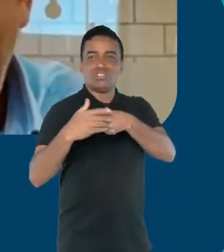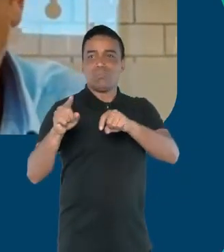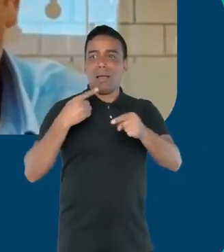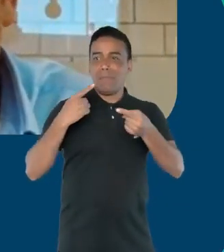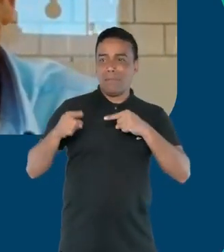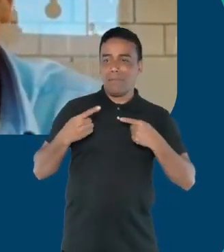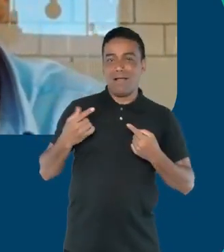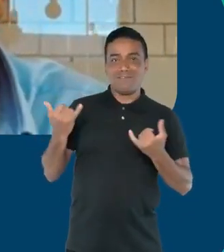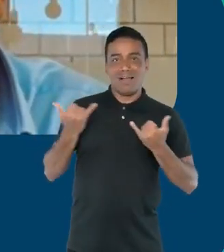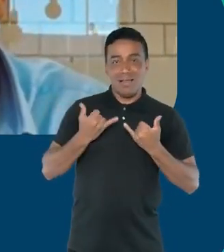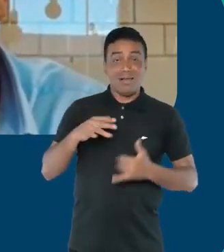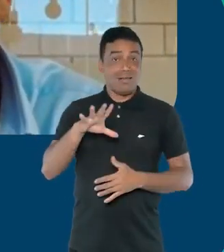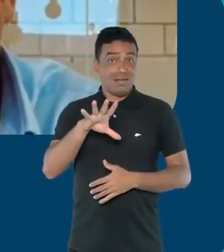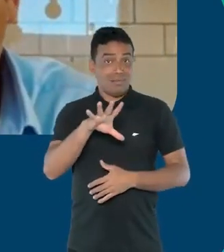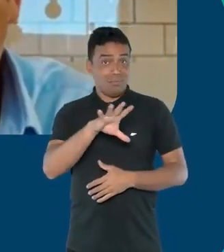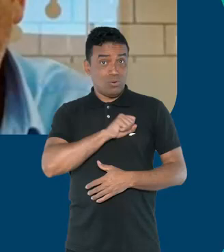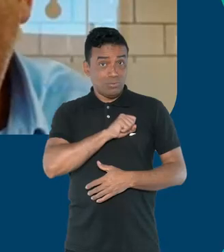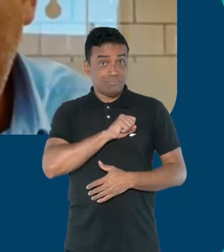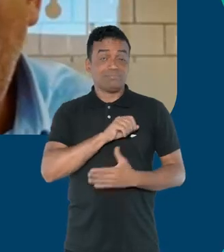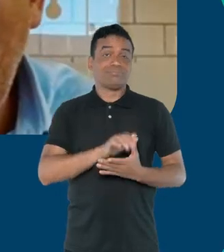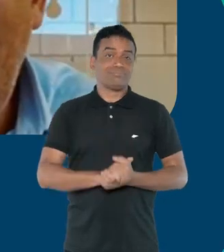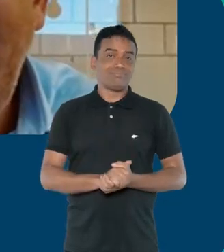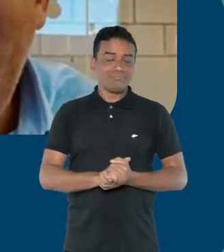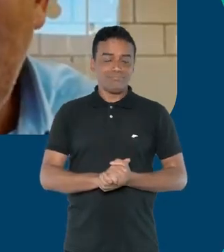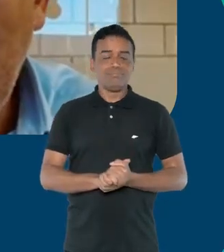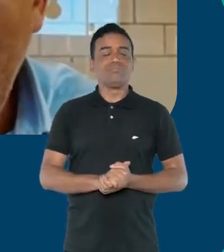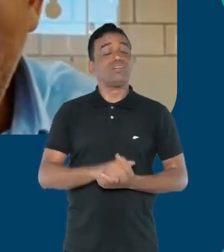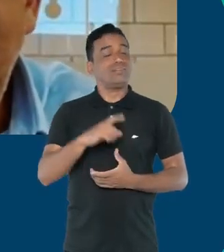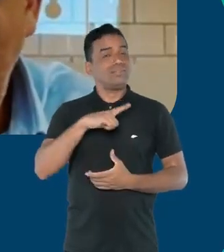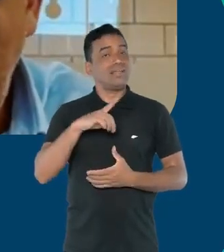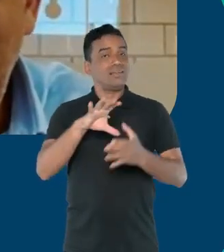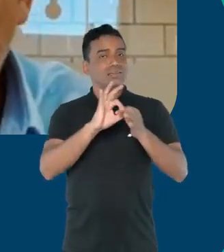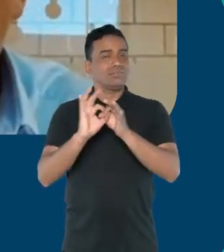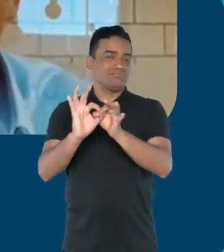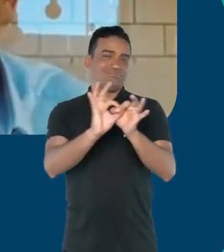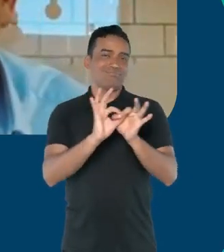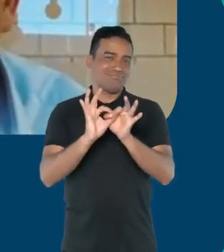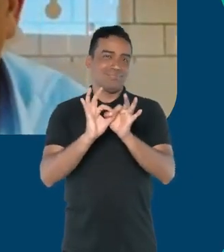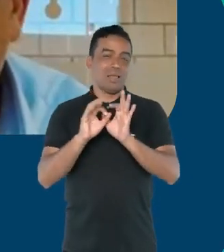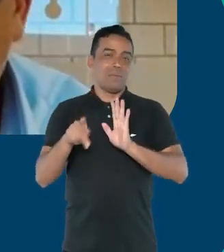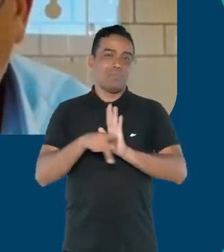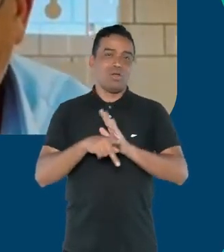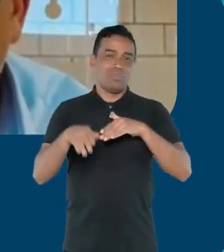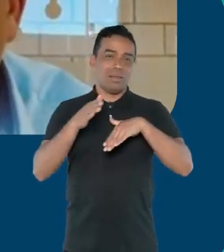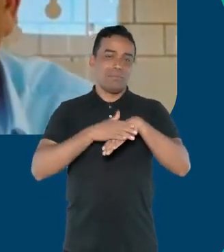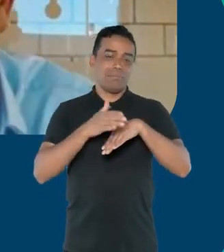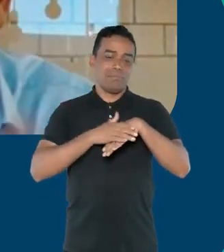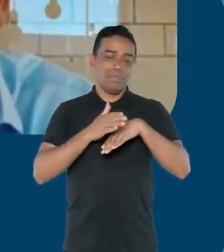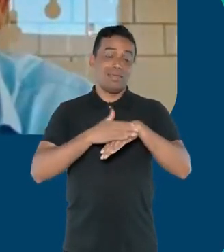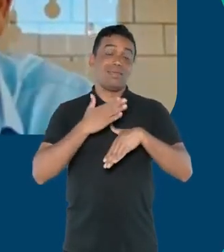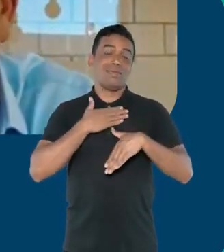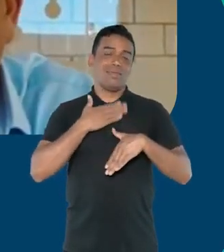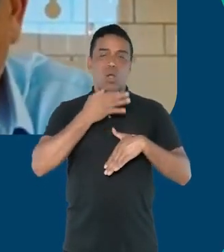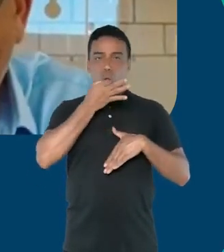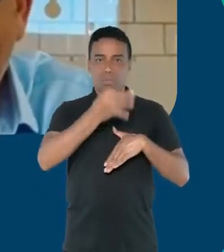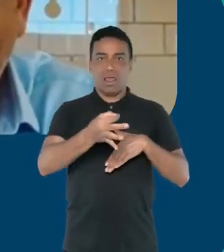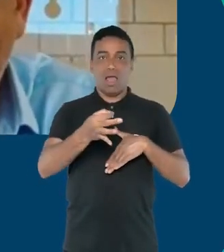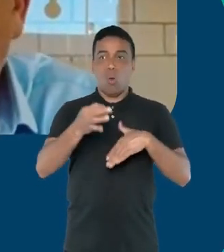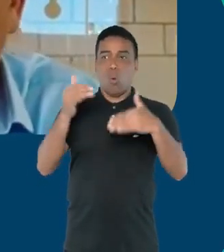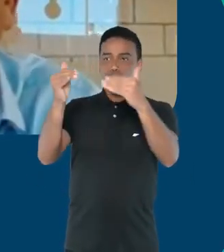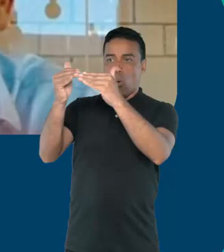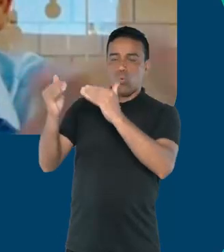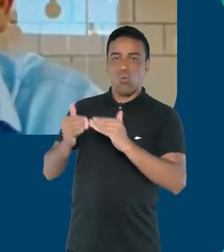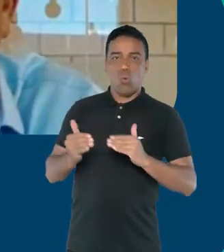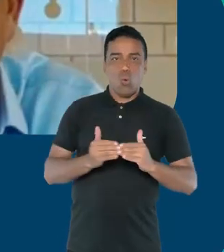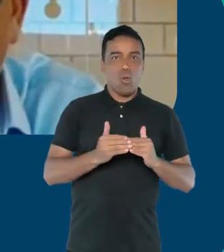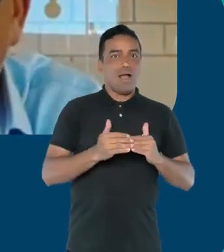a gente está falando do amor pela boa reputação, ele tem que coincidir com a minha própria opinião para que eu possa obter,